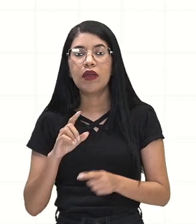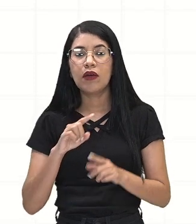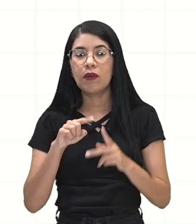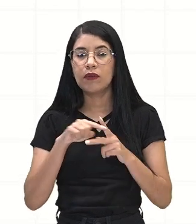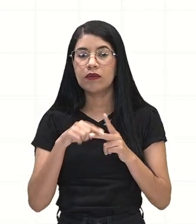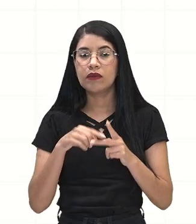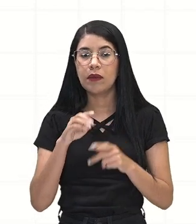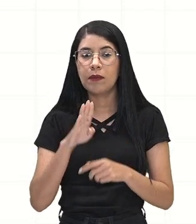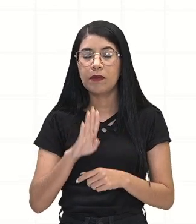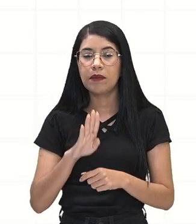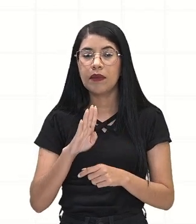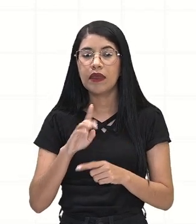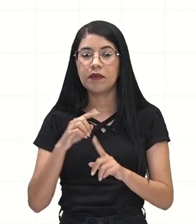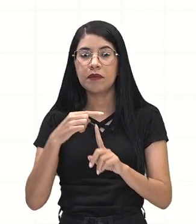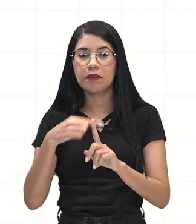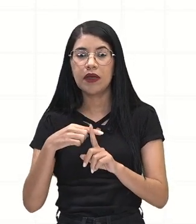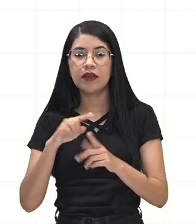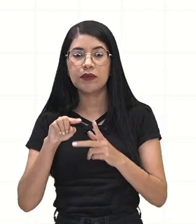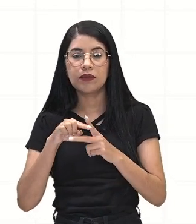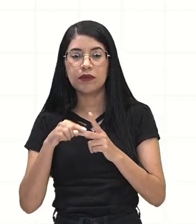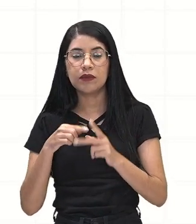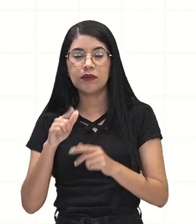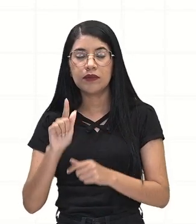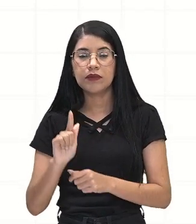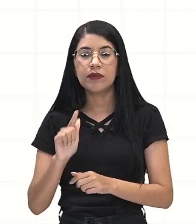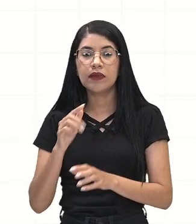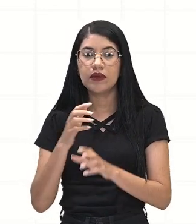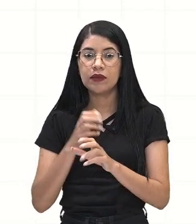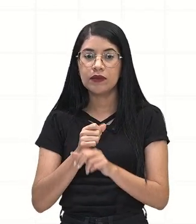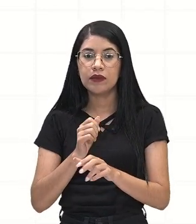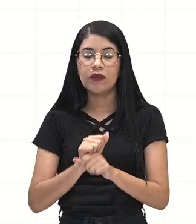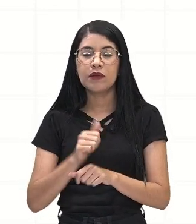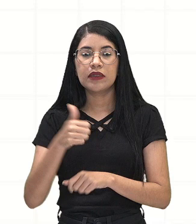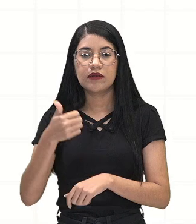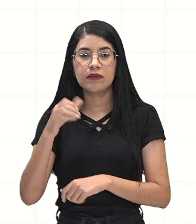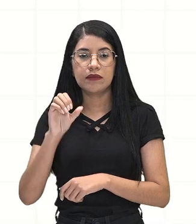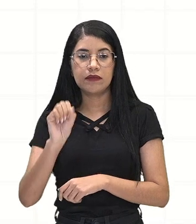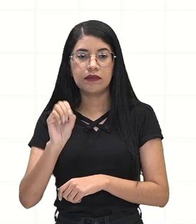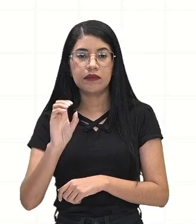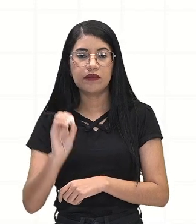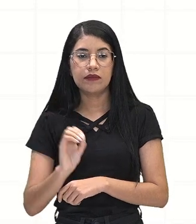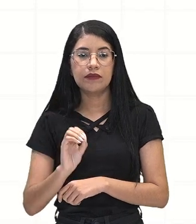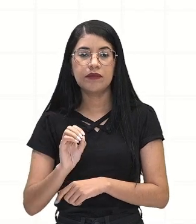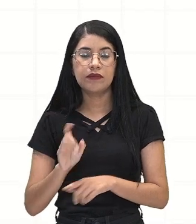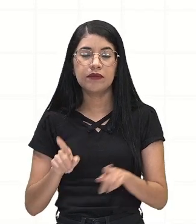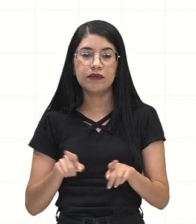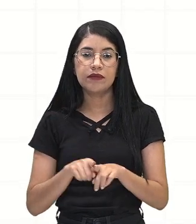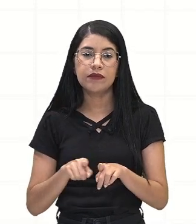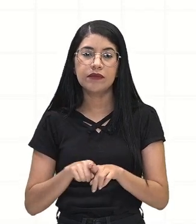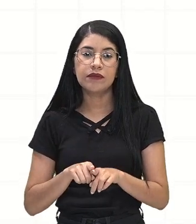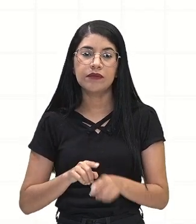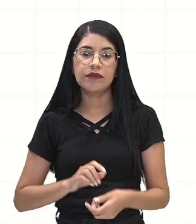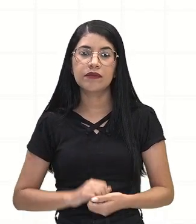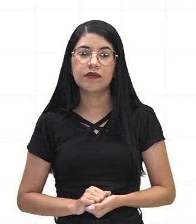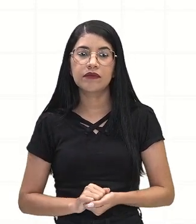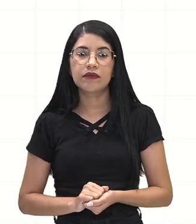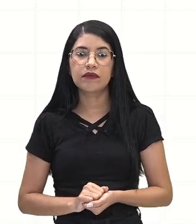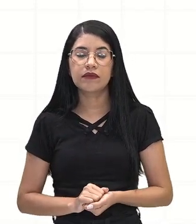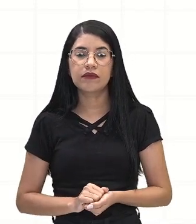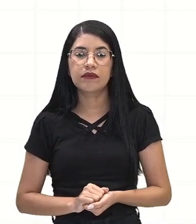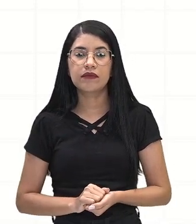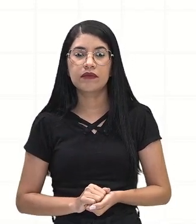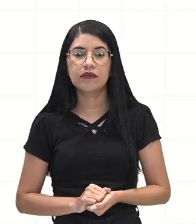né, parecida, análoga, eu tenho que B mais G também são colaterais. Então, ó, esse ângulo aqui junto com esse, a soma